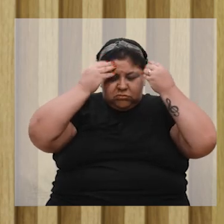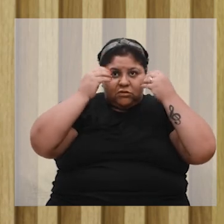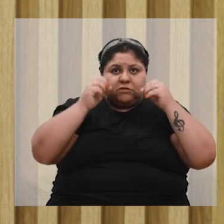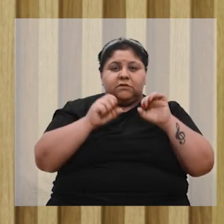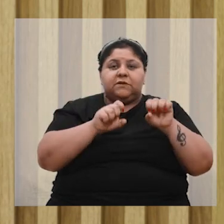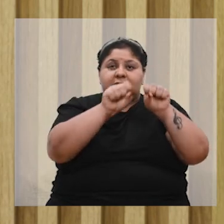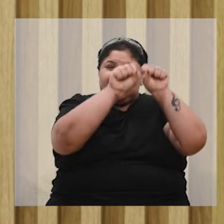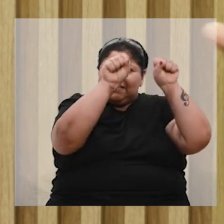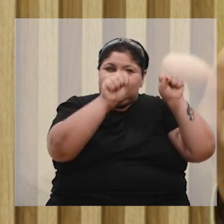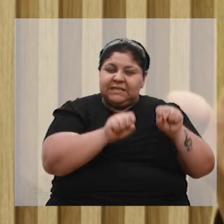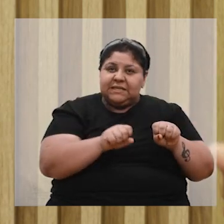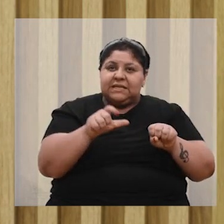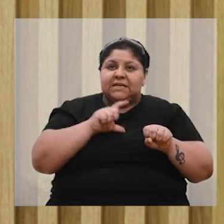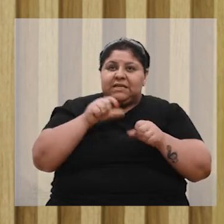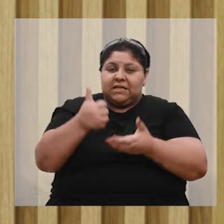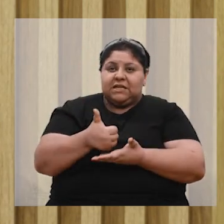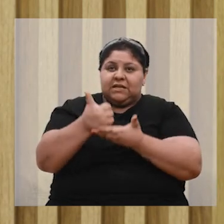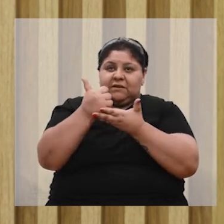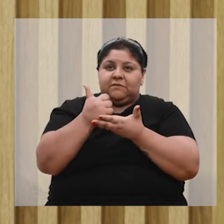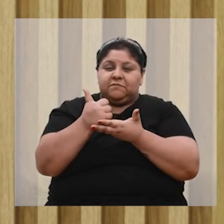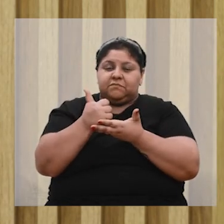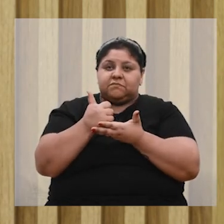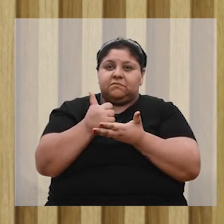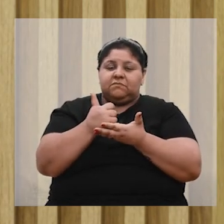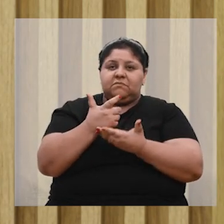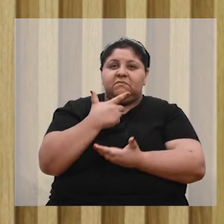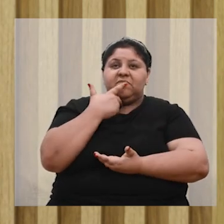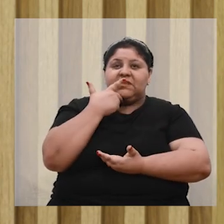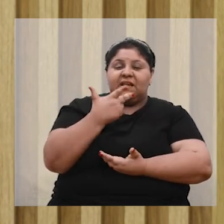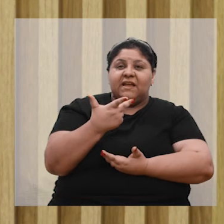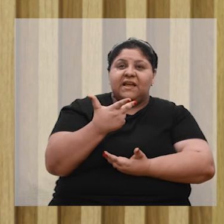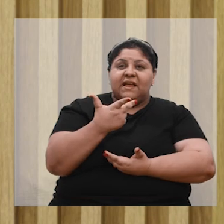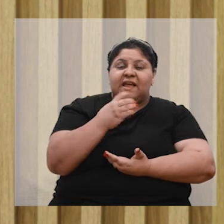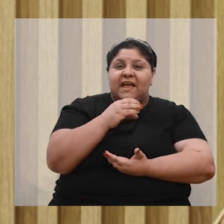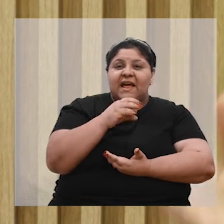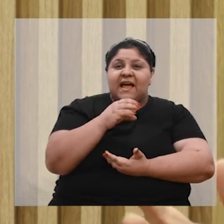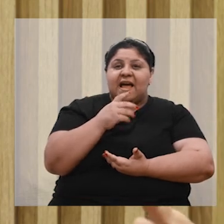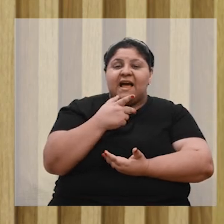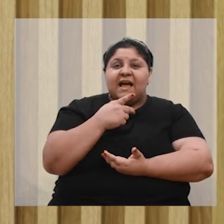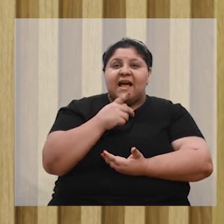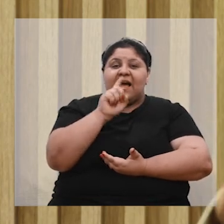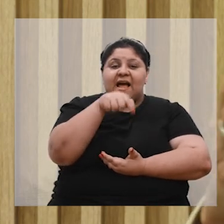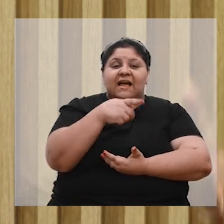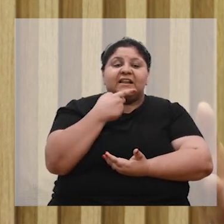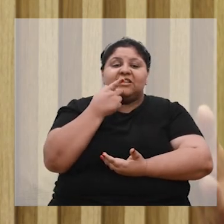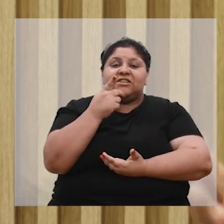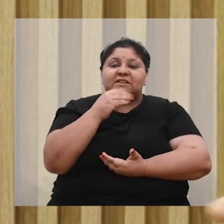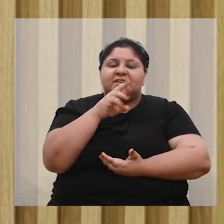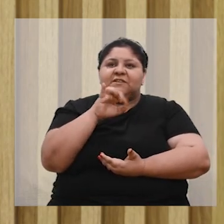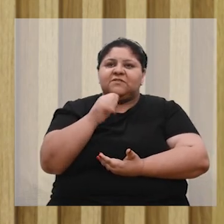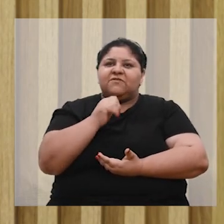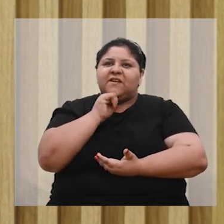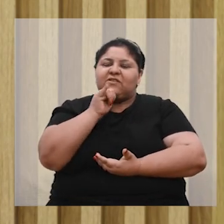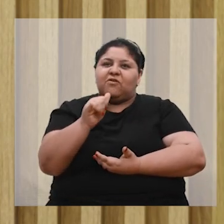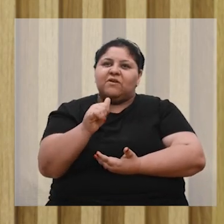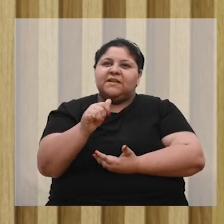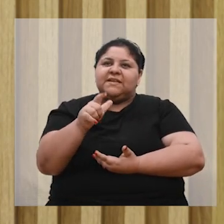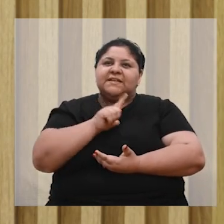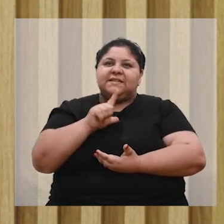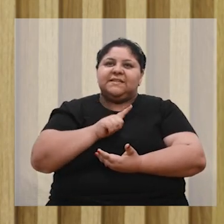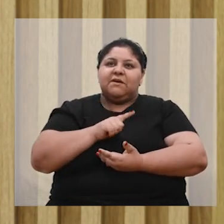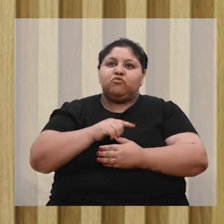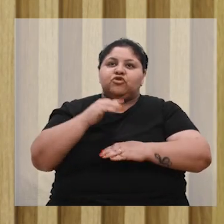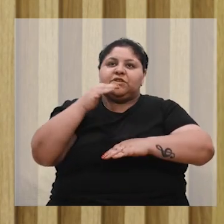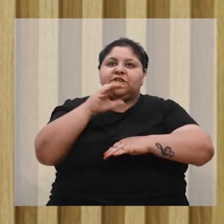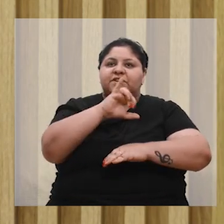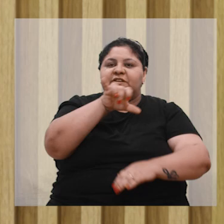conhecimento sistematizado, aí tem esse suporte. Como a Cris comentou antes, quando ela diz janelas, temos janelas, é quando entra nas